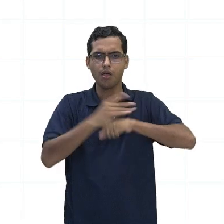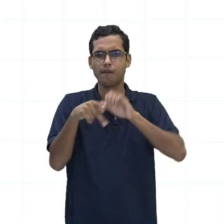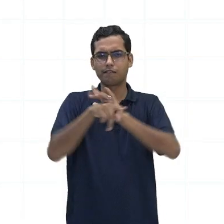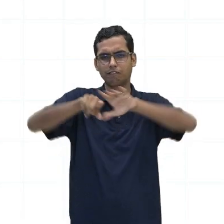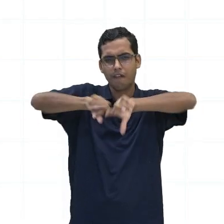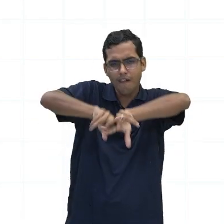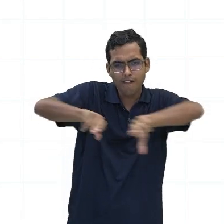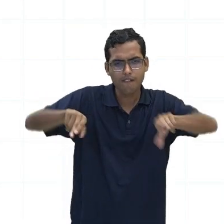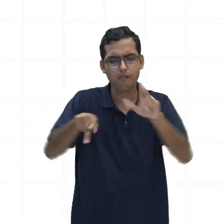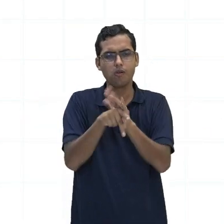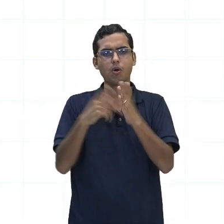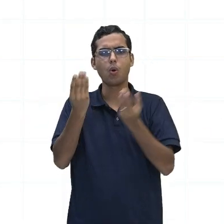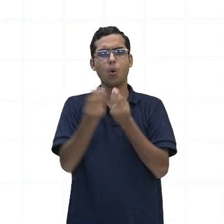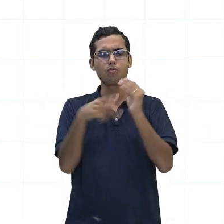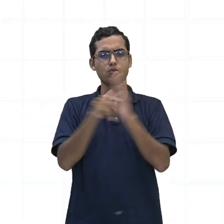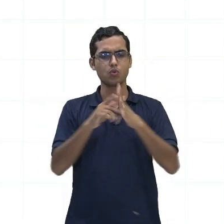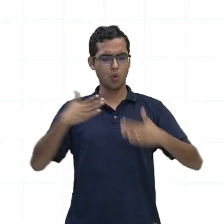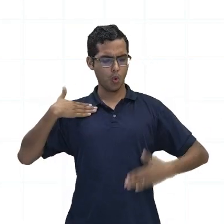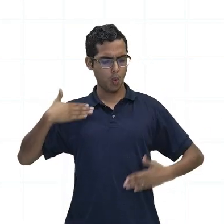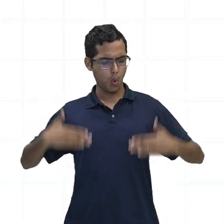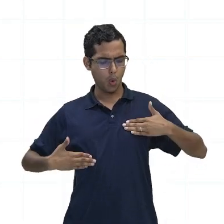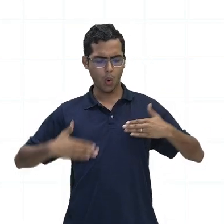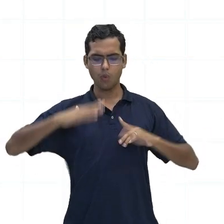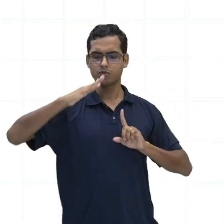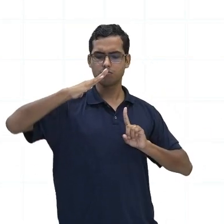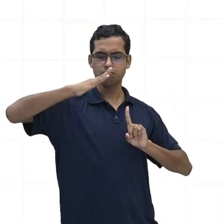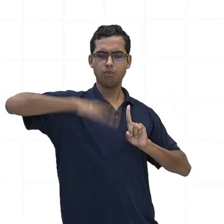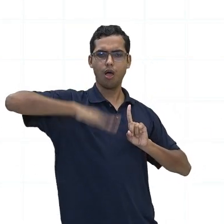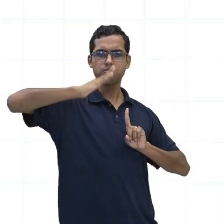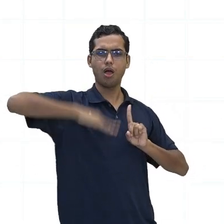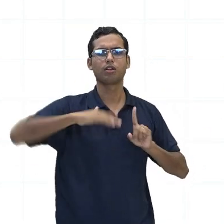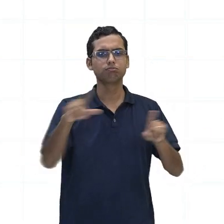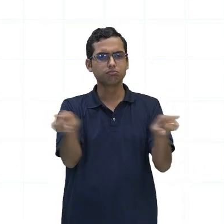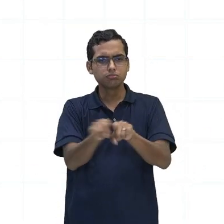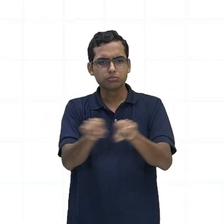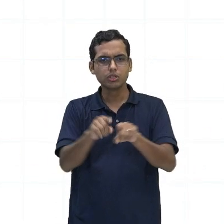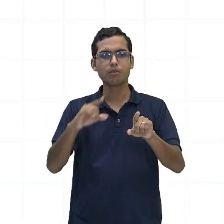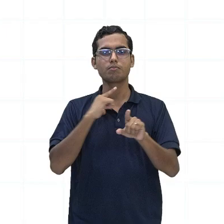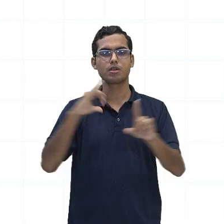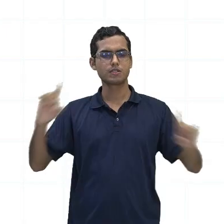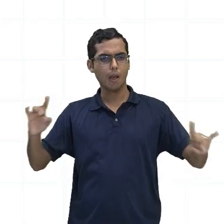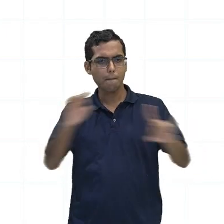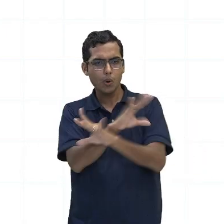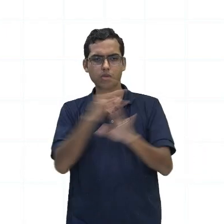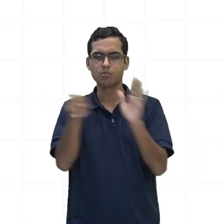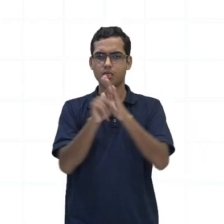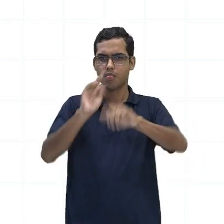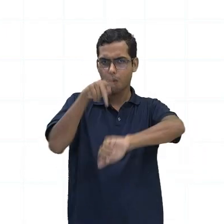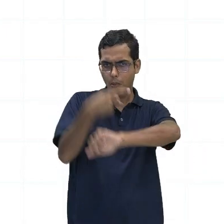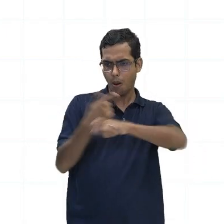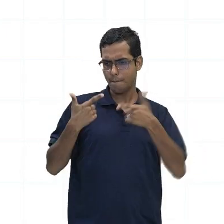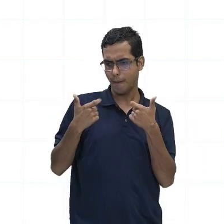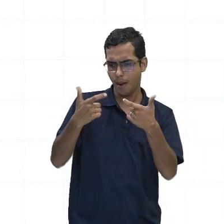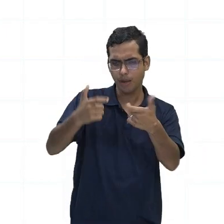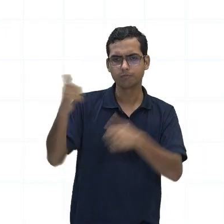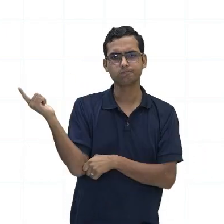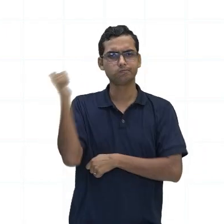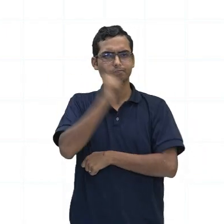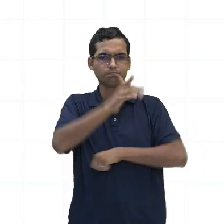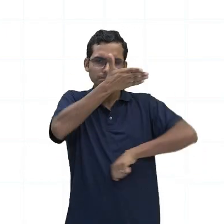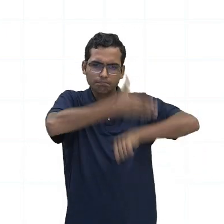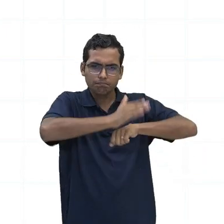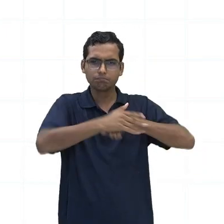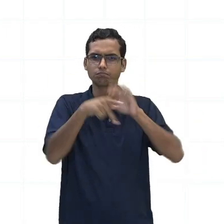cultuar o corpo e se preparar para a guerra. Então já deu para a gente perceber que a ginástica é uma prática corporal muito antiga que